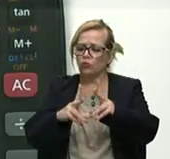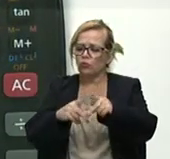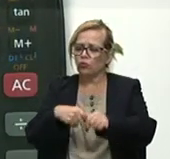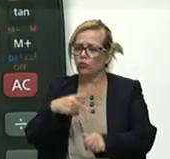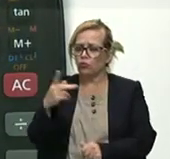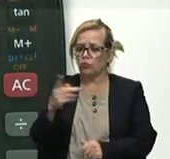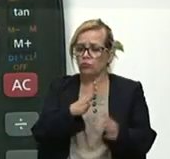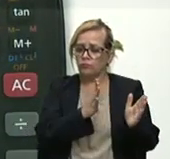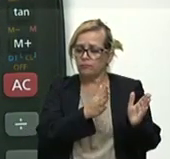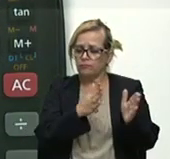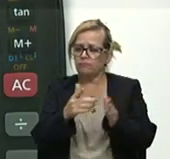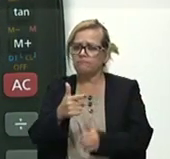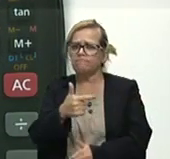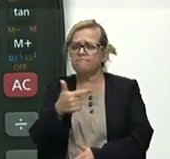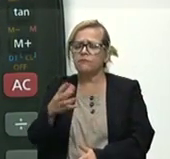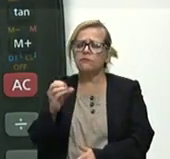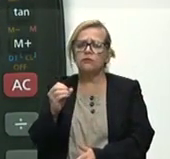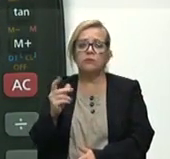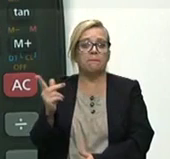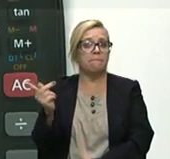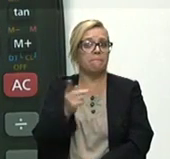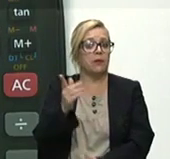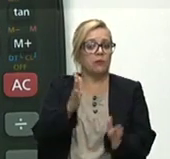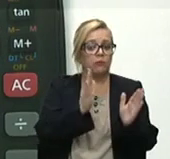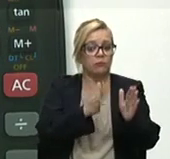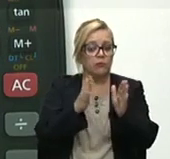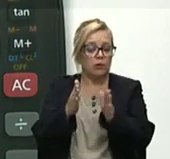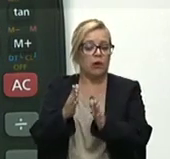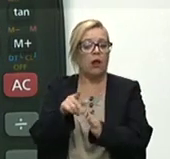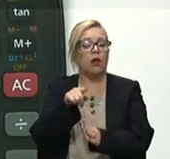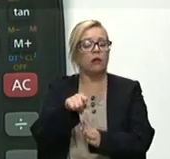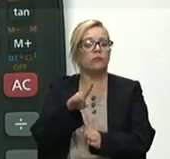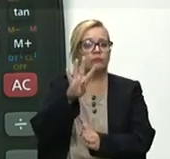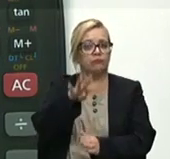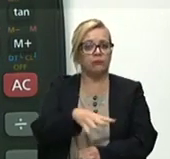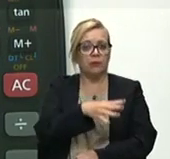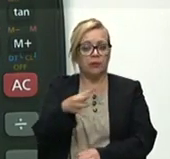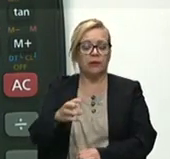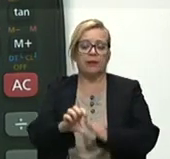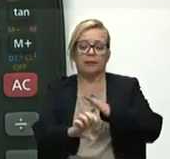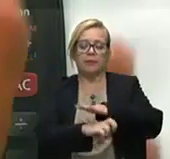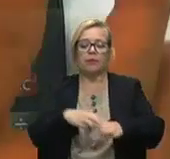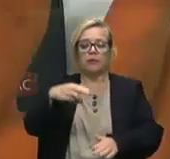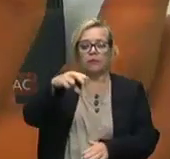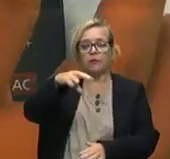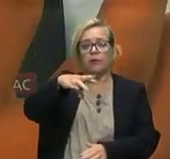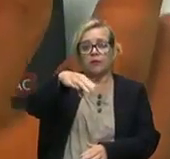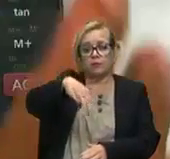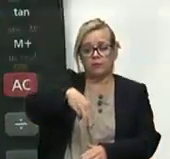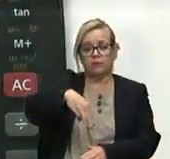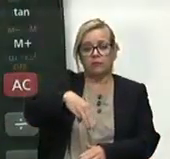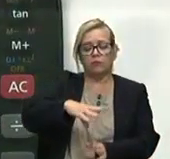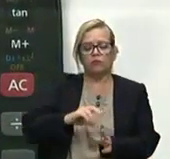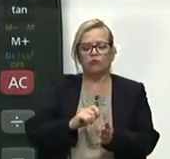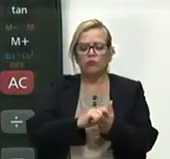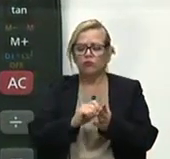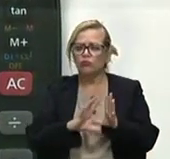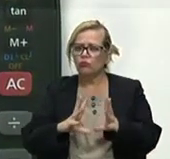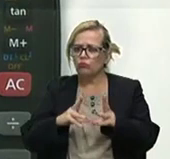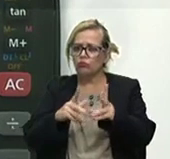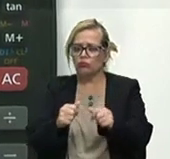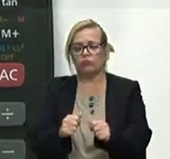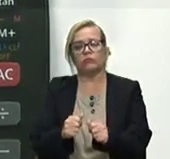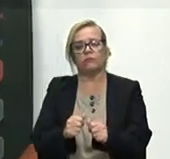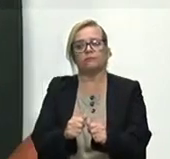pares ordenados. Nós temos 20 pares ordenados na tabela da empresa M. Então, registro todos. Depois que eu registro,